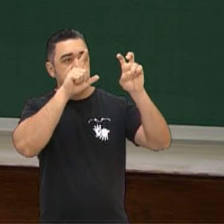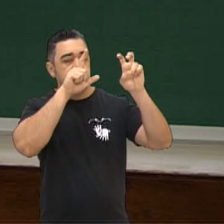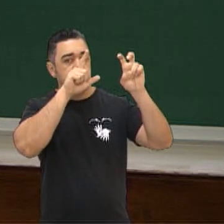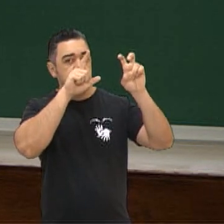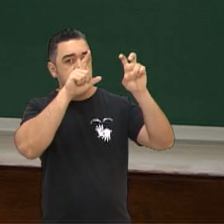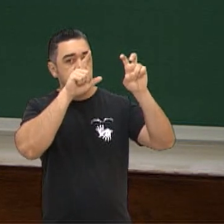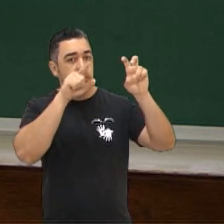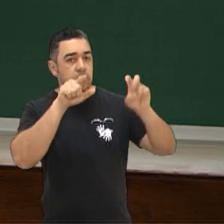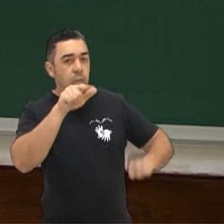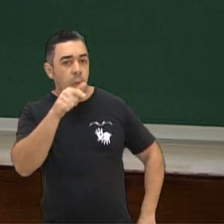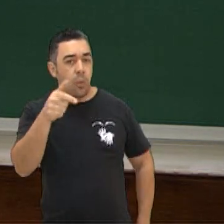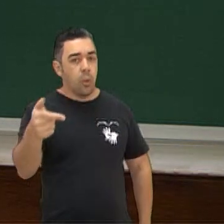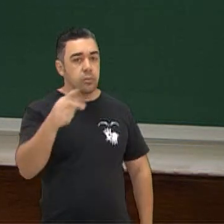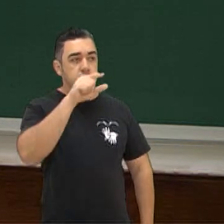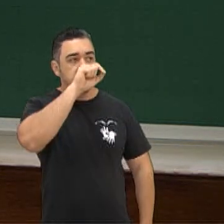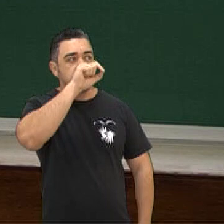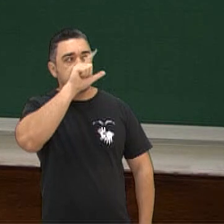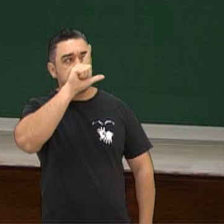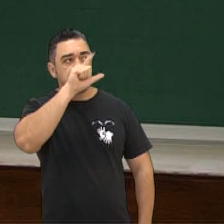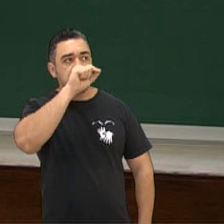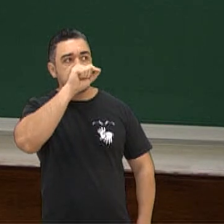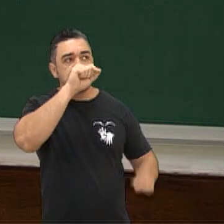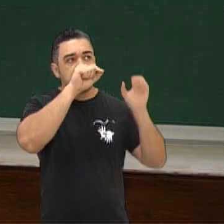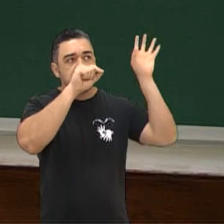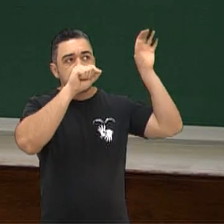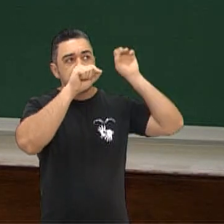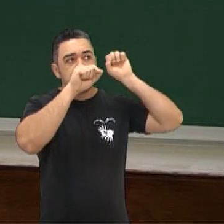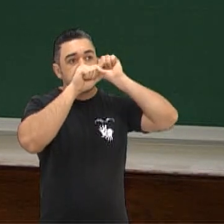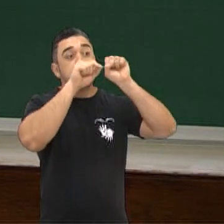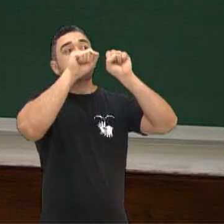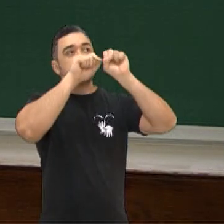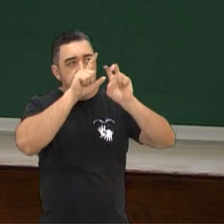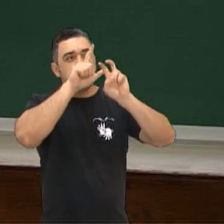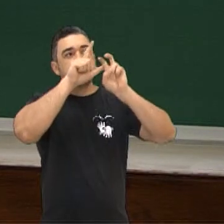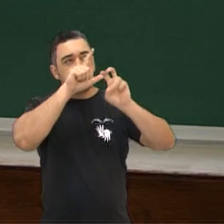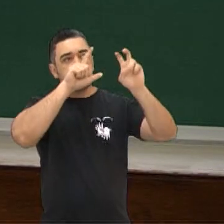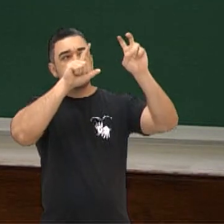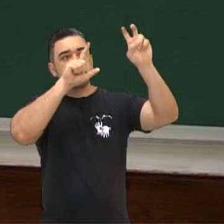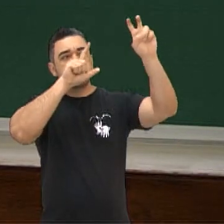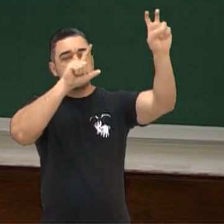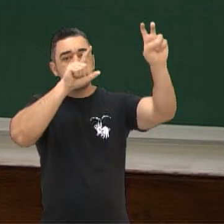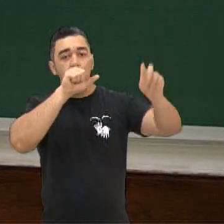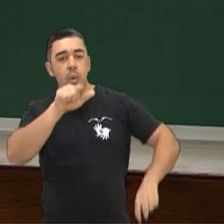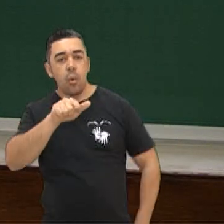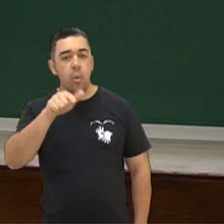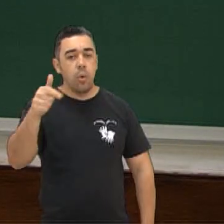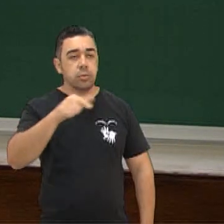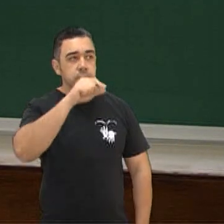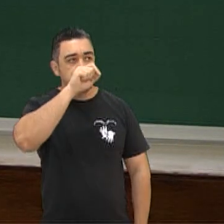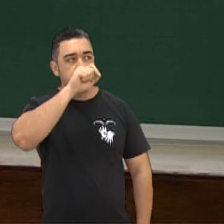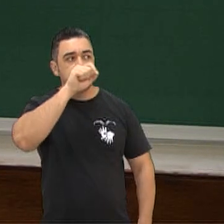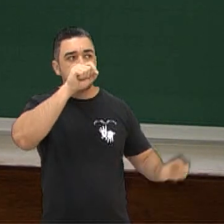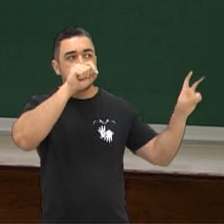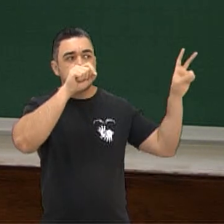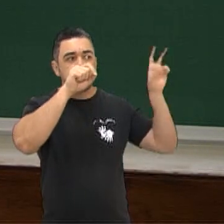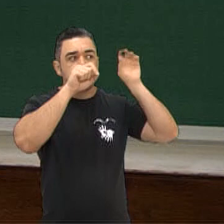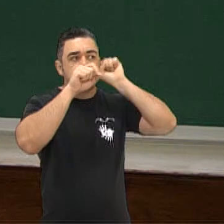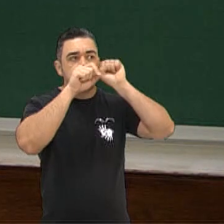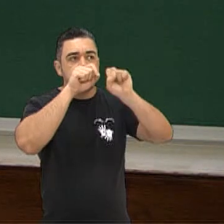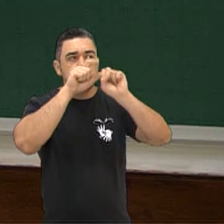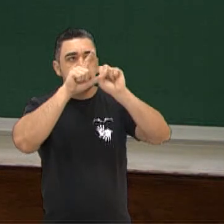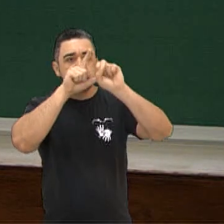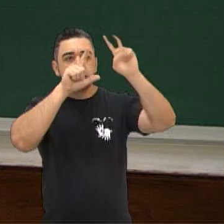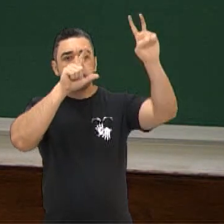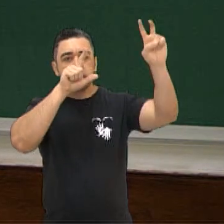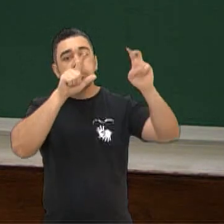Percebem que falta alguma coisa ali, né? Que ele gritou ou que ele lançou, né? Esse é o apagamento, a elisão.